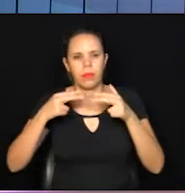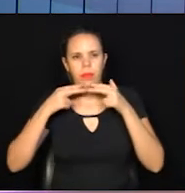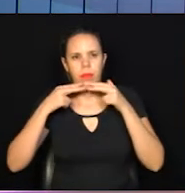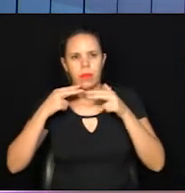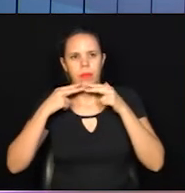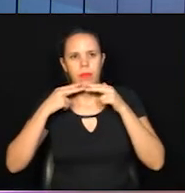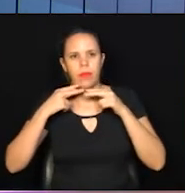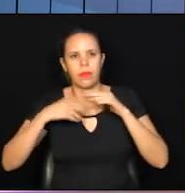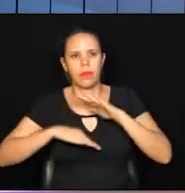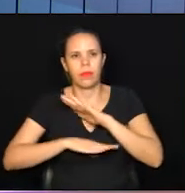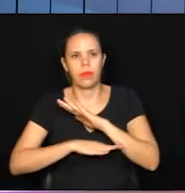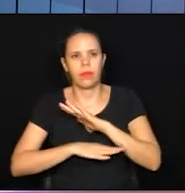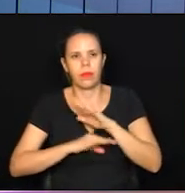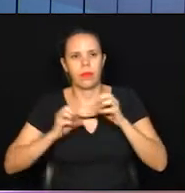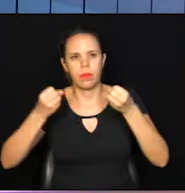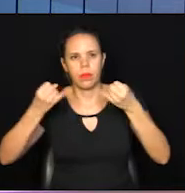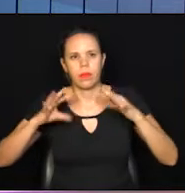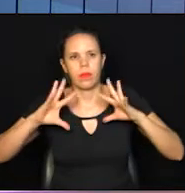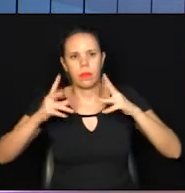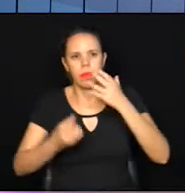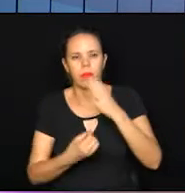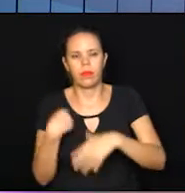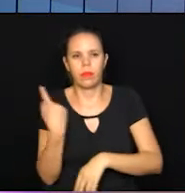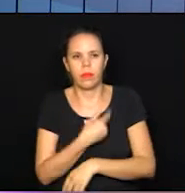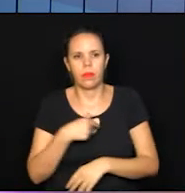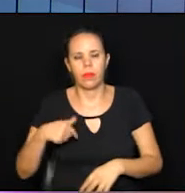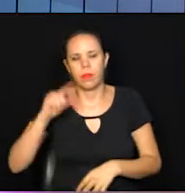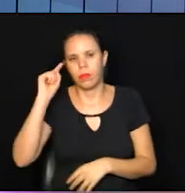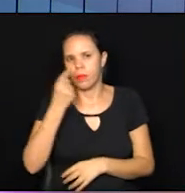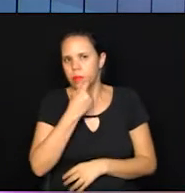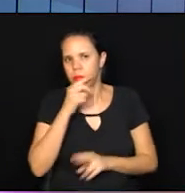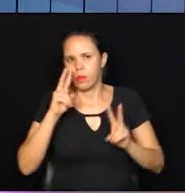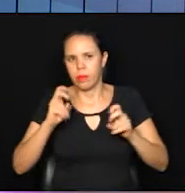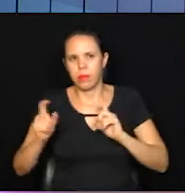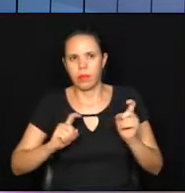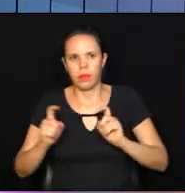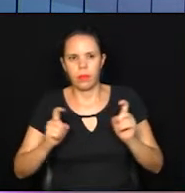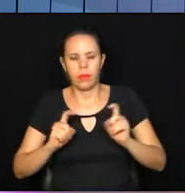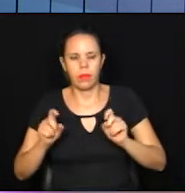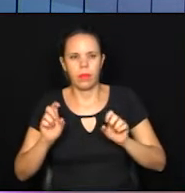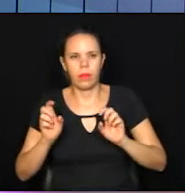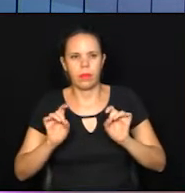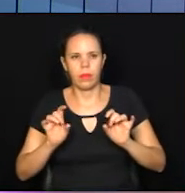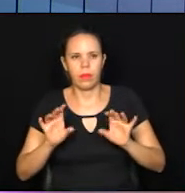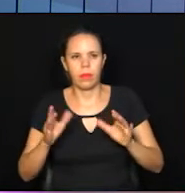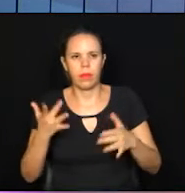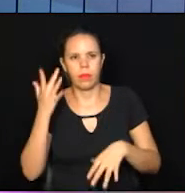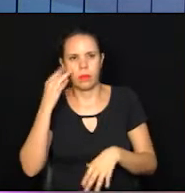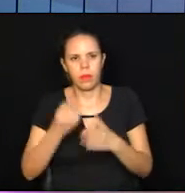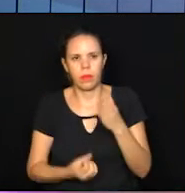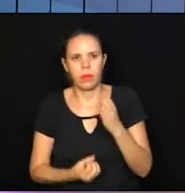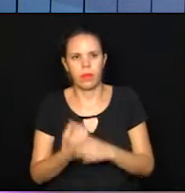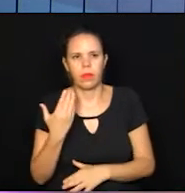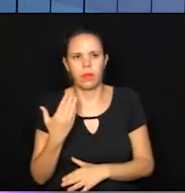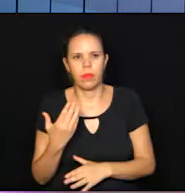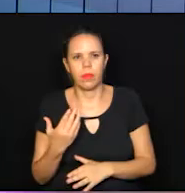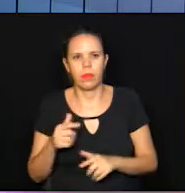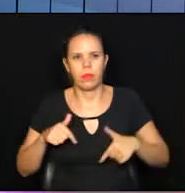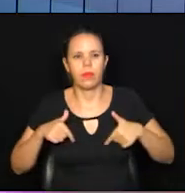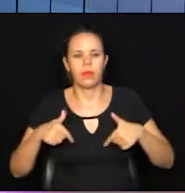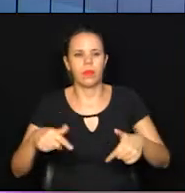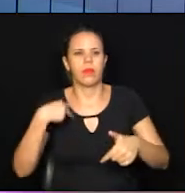do Legislativo, contando tudo pra gente, a Mina Abreu, sobre a reunião extraordinária de amanhã e a ação